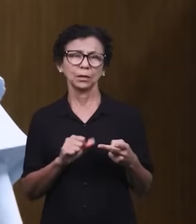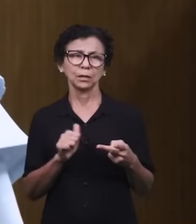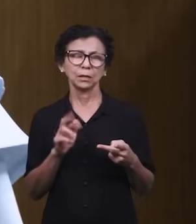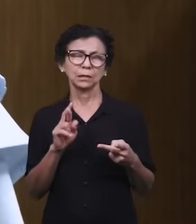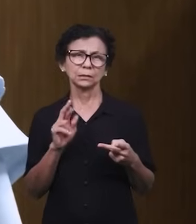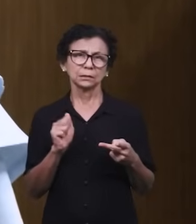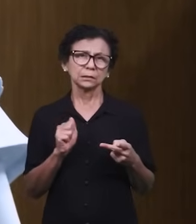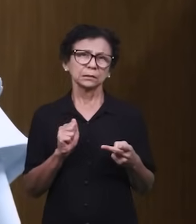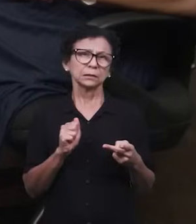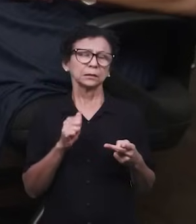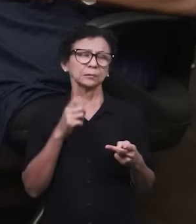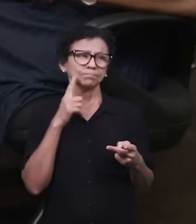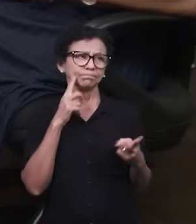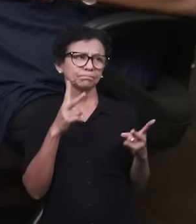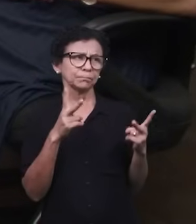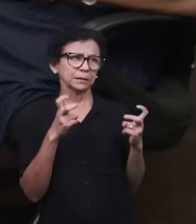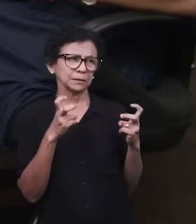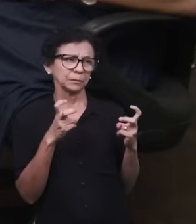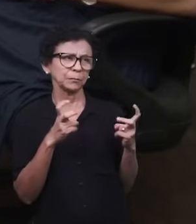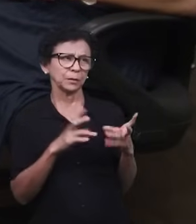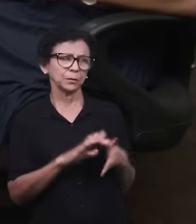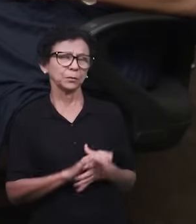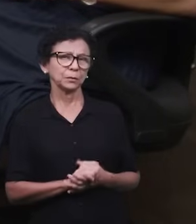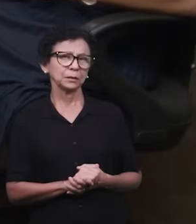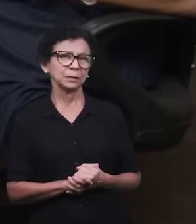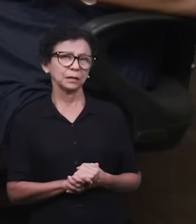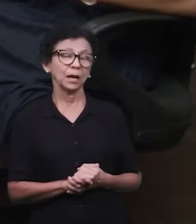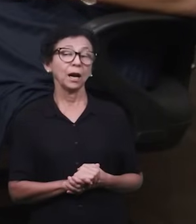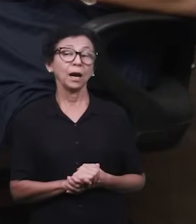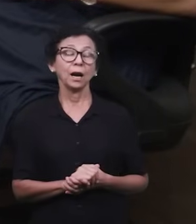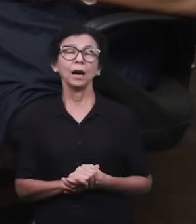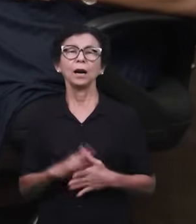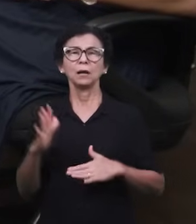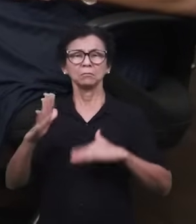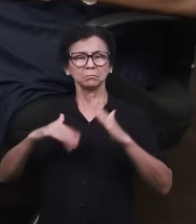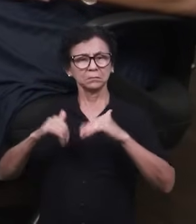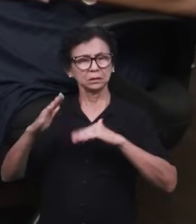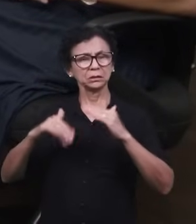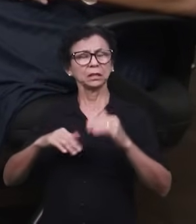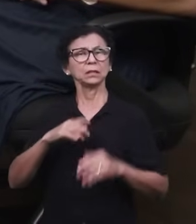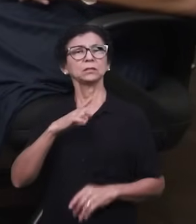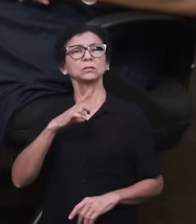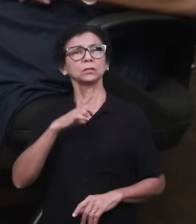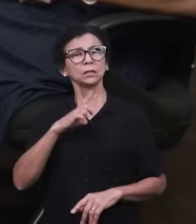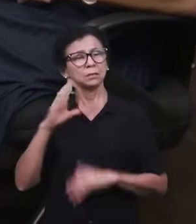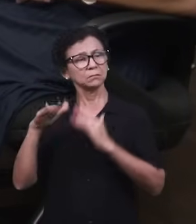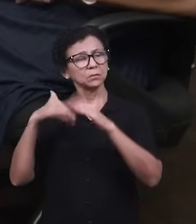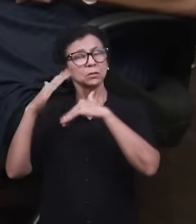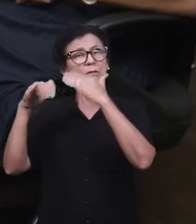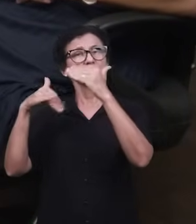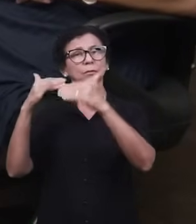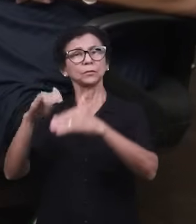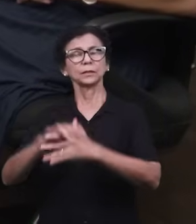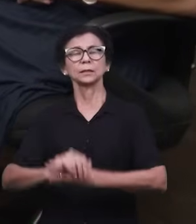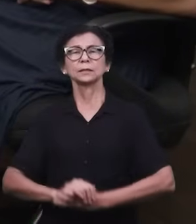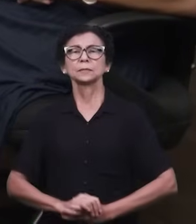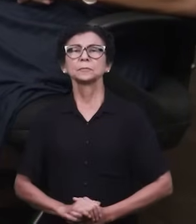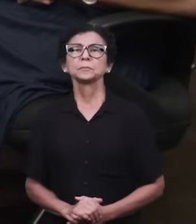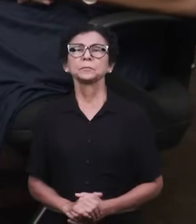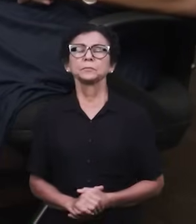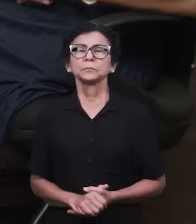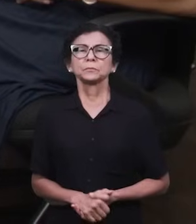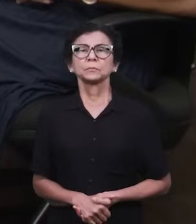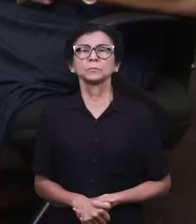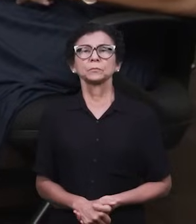dos anos. Então, antes da gente falar, né, daquilo que a Sara conquistou, daquilo que o Senhor deu a ela, né, vamos participar de